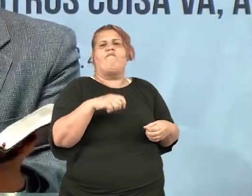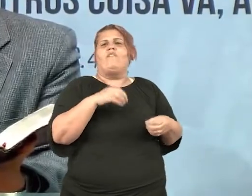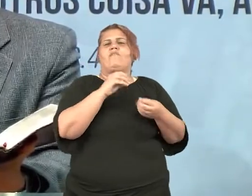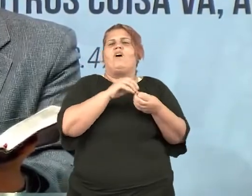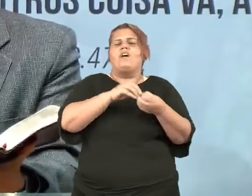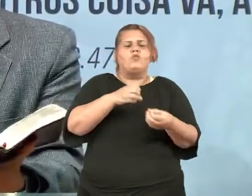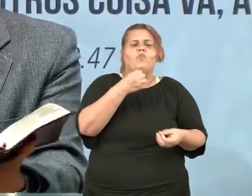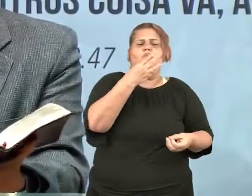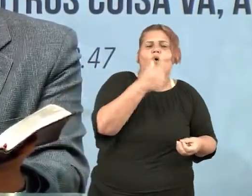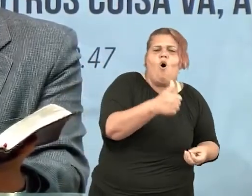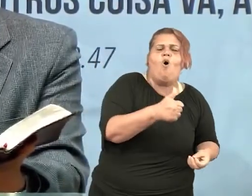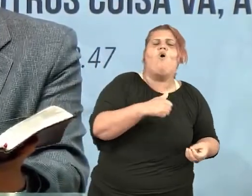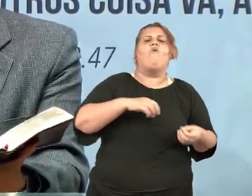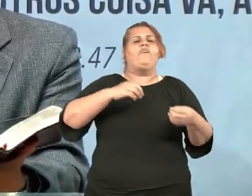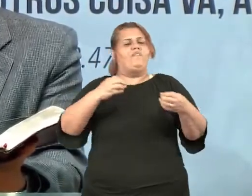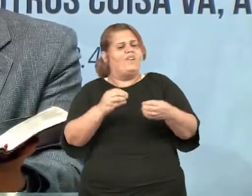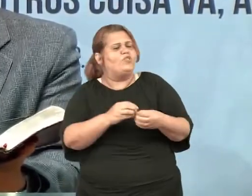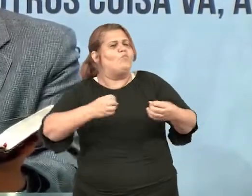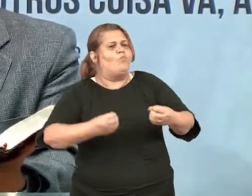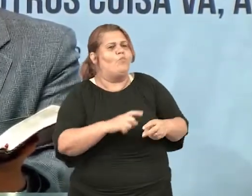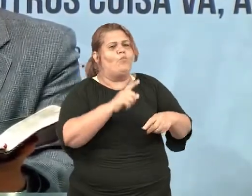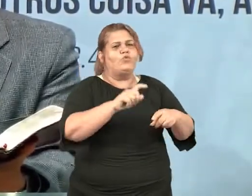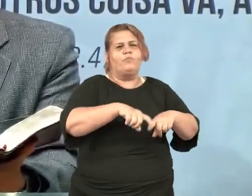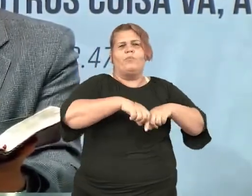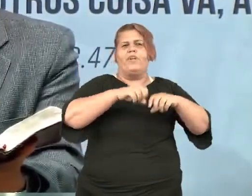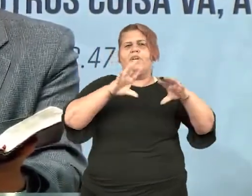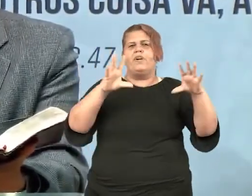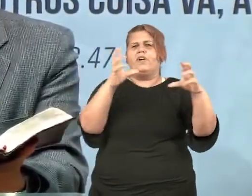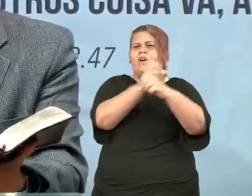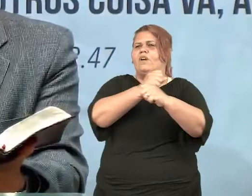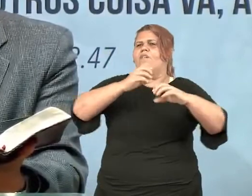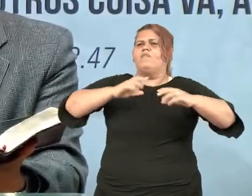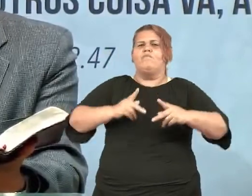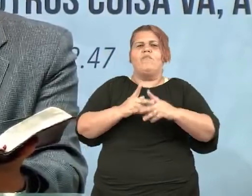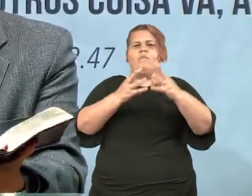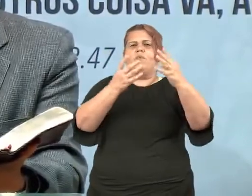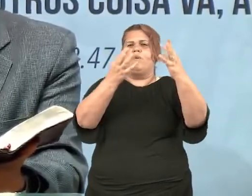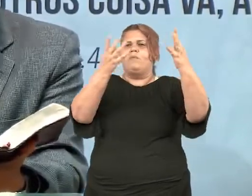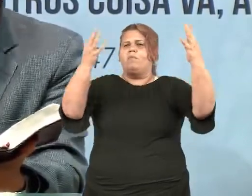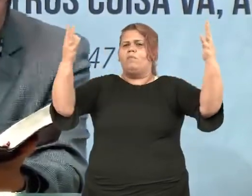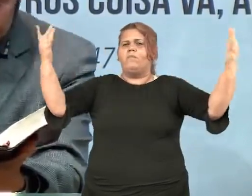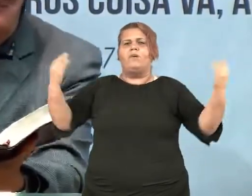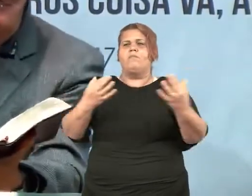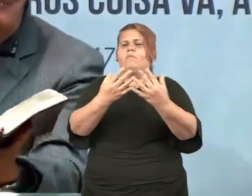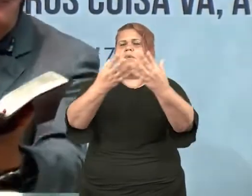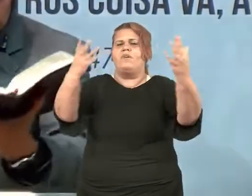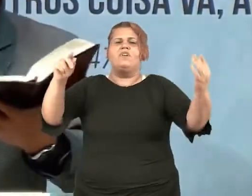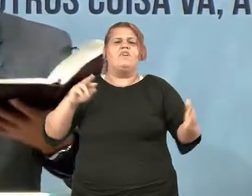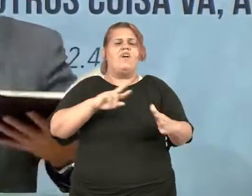vai multiplicando a sua sementeira, para que mais outras pessoas possam ser alcançadas.